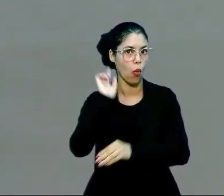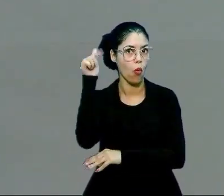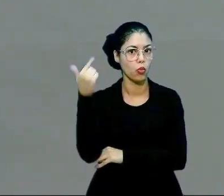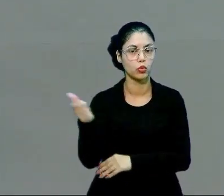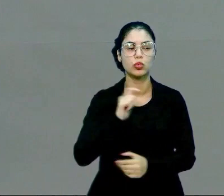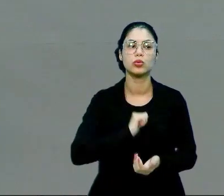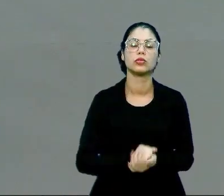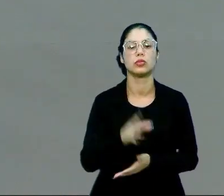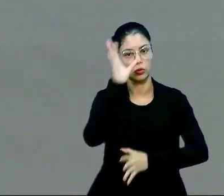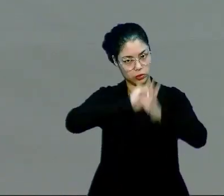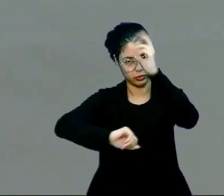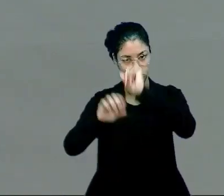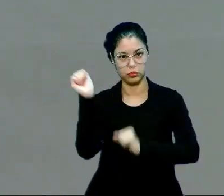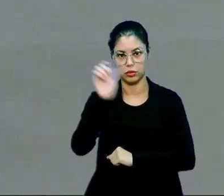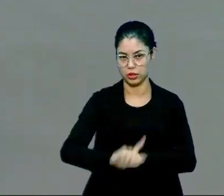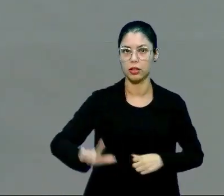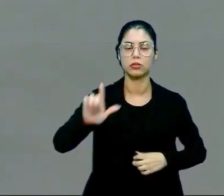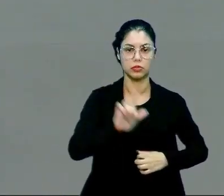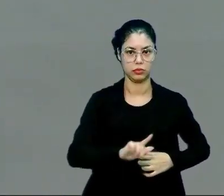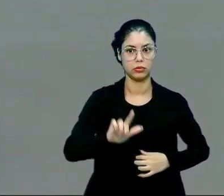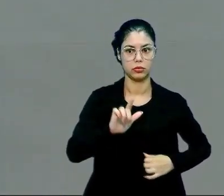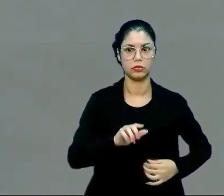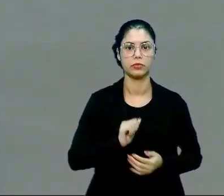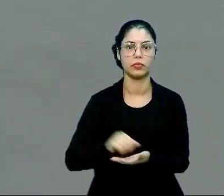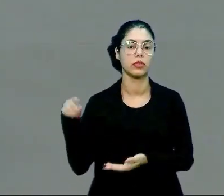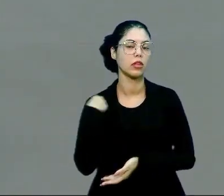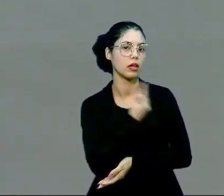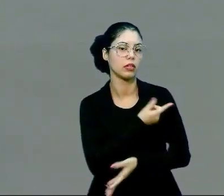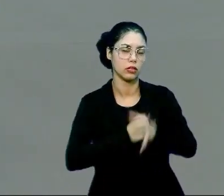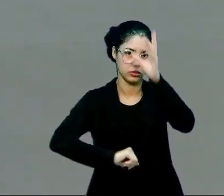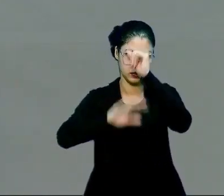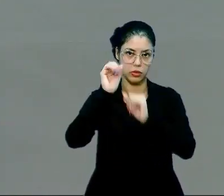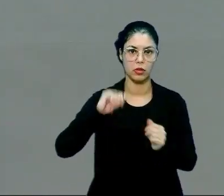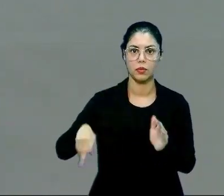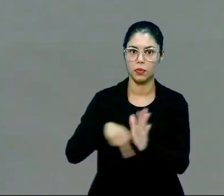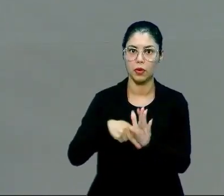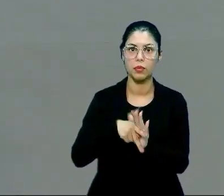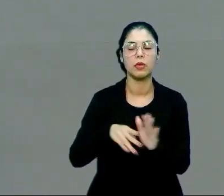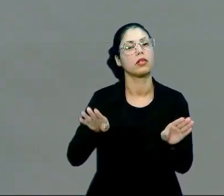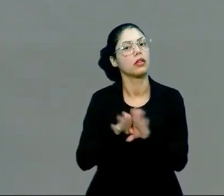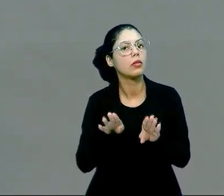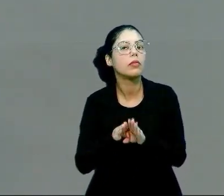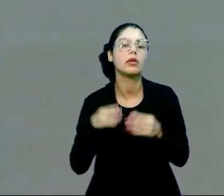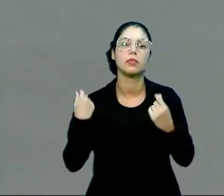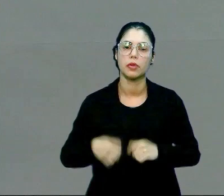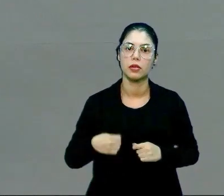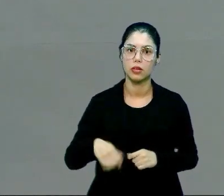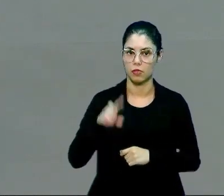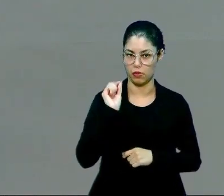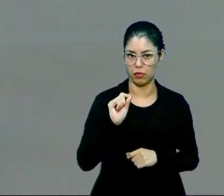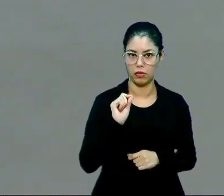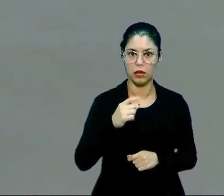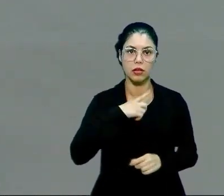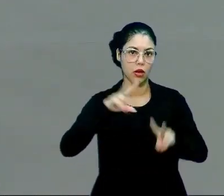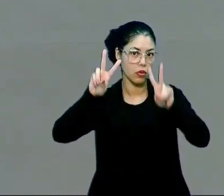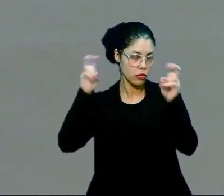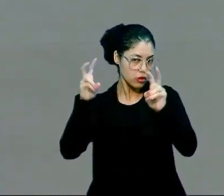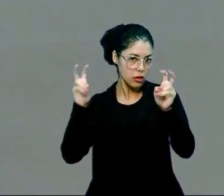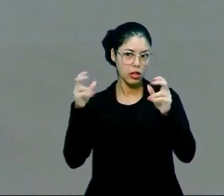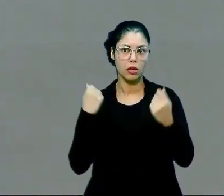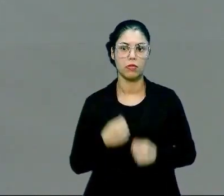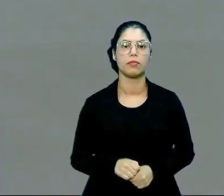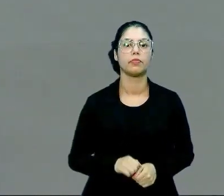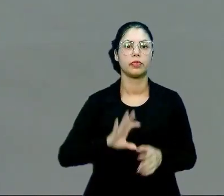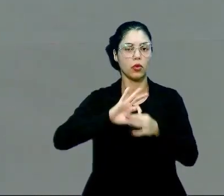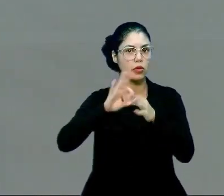áreas do conhecimento, com literatura, com o nosso conhecimento prévio. E aí nós também precisamos ter o tema, né? Que nós